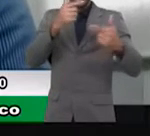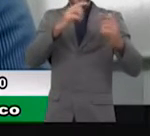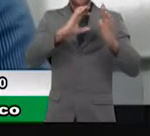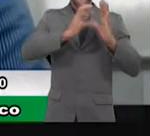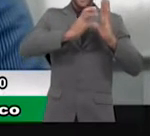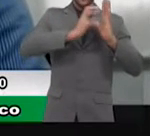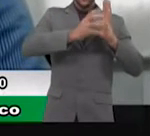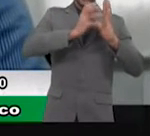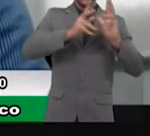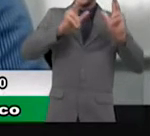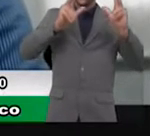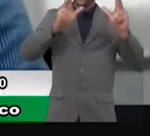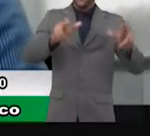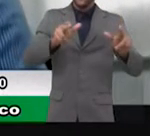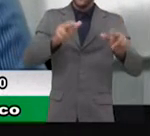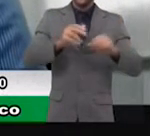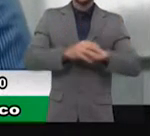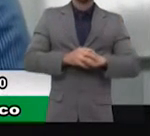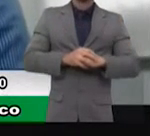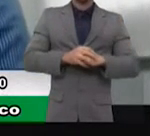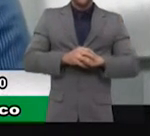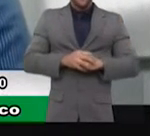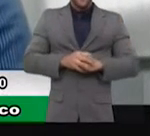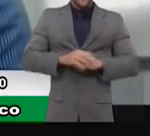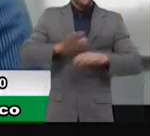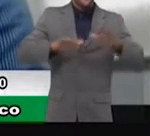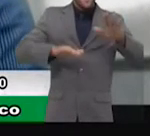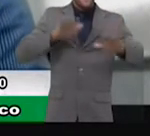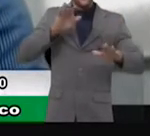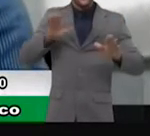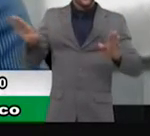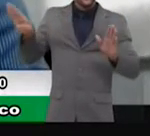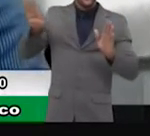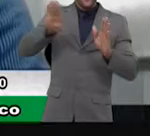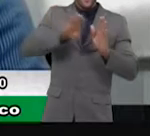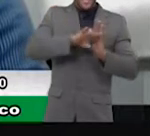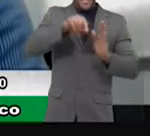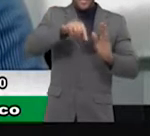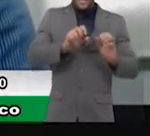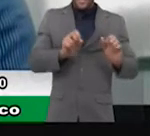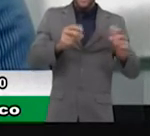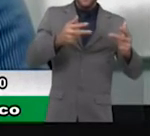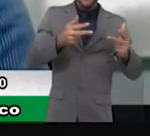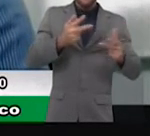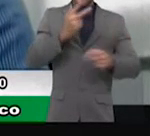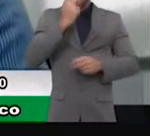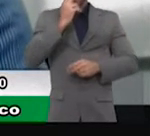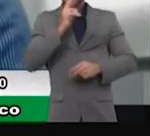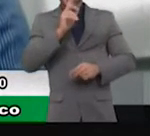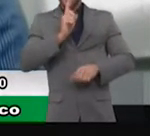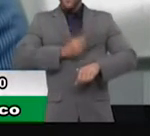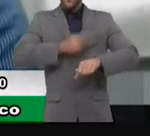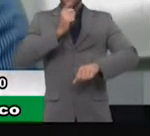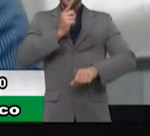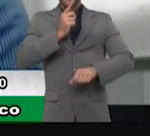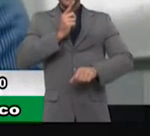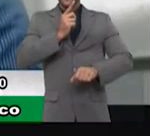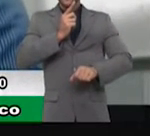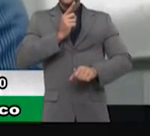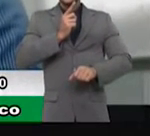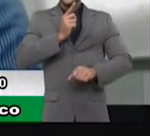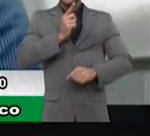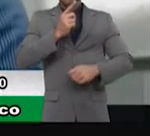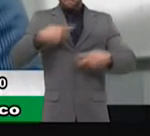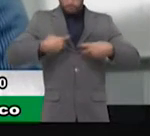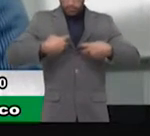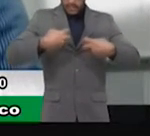Muitas das vezes, senhor presidente, a gente chega na Câmara Municipal e a gente também reconhece que, para estar aqui, teve um grupo